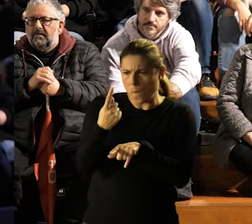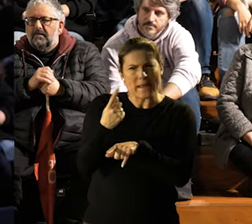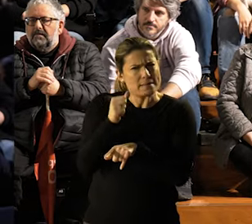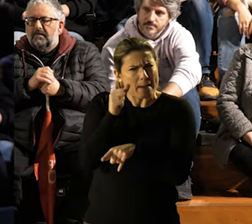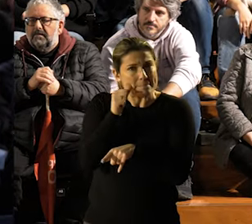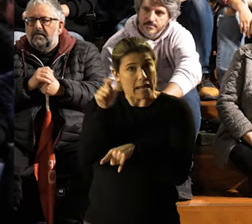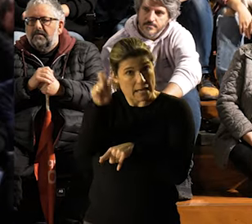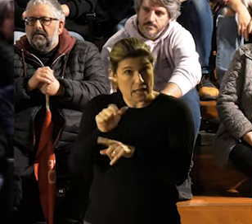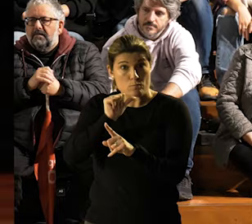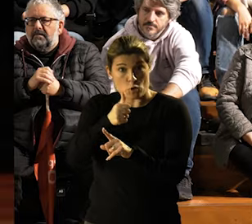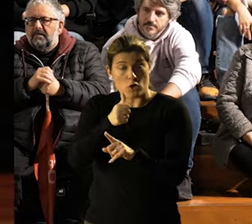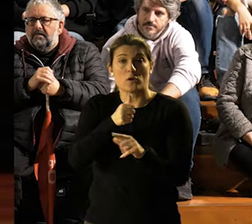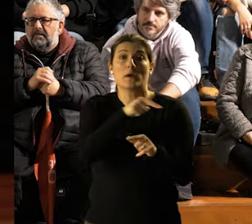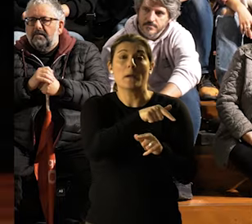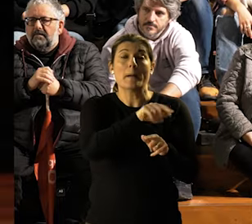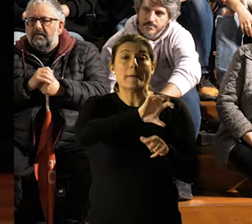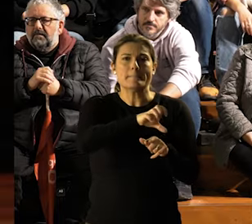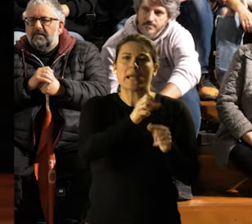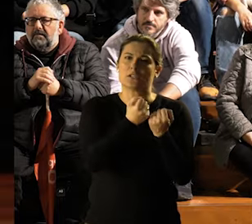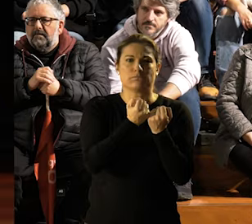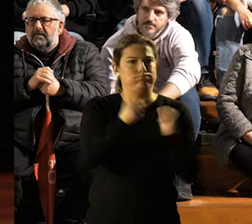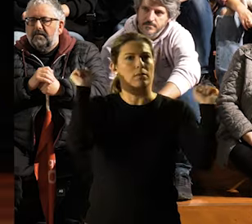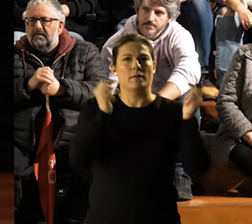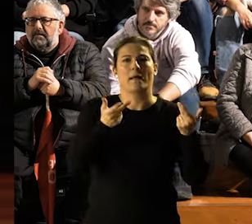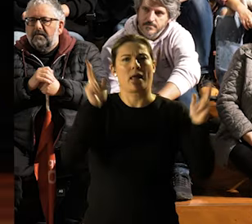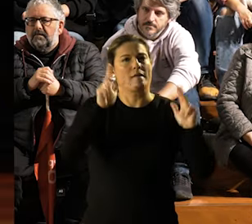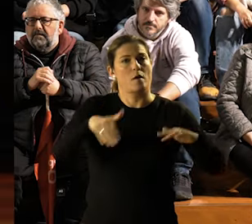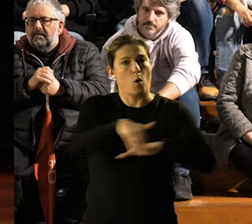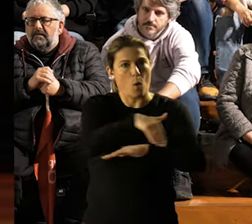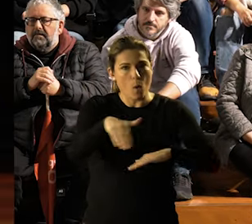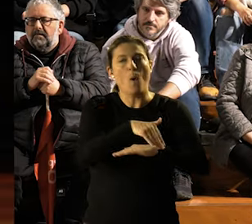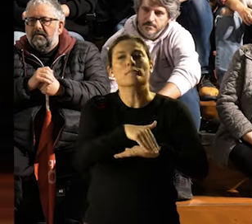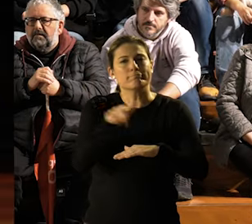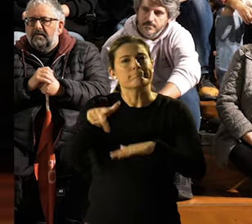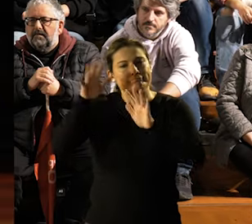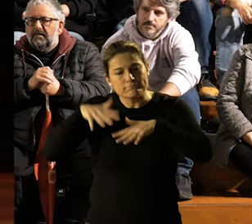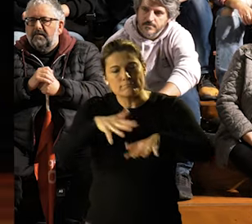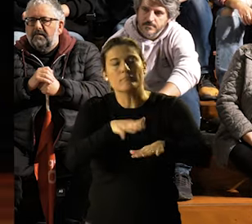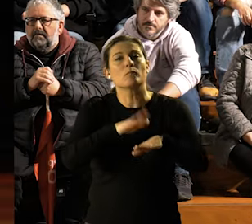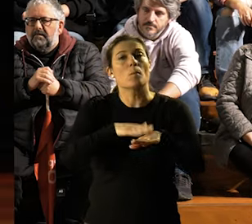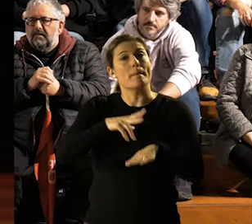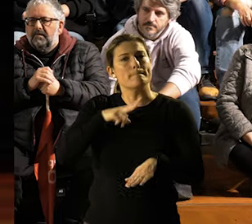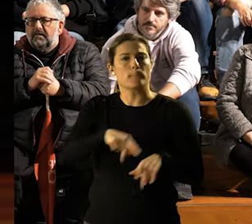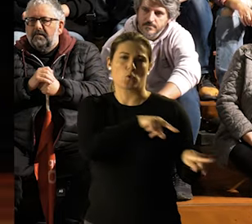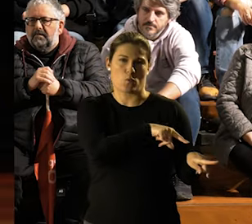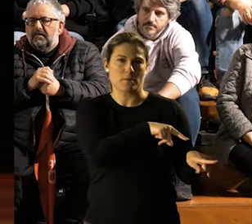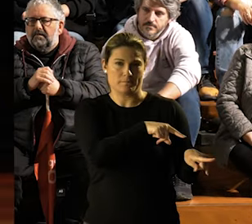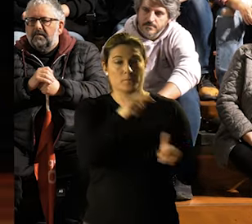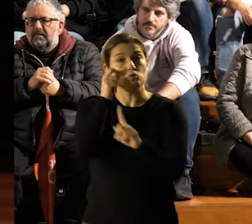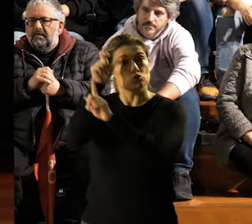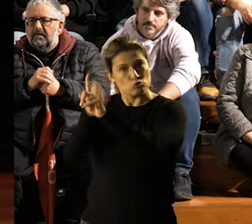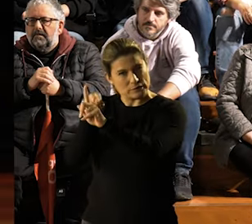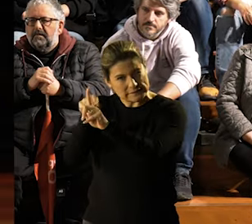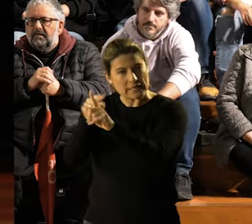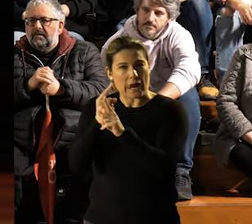morte e a libertação do país foi anunciada nas ruas prenúncio daquilo que acontecia em Portugal a ele